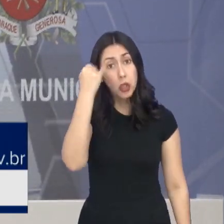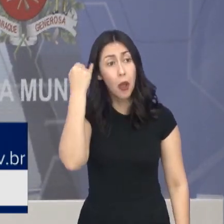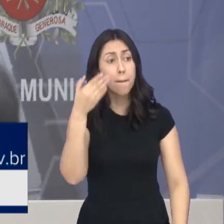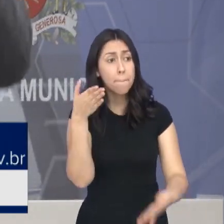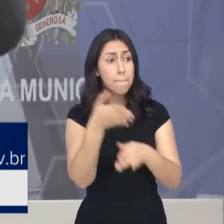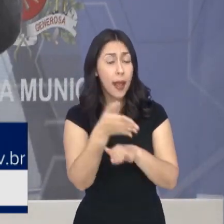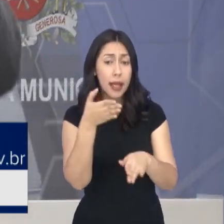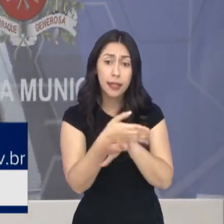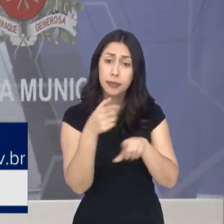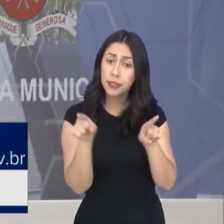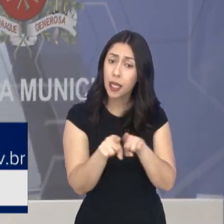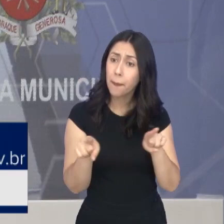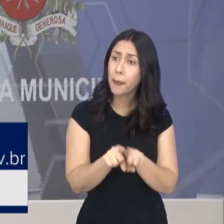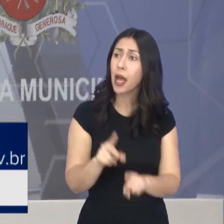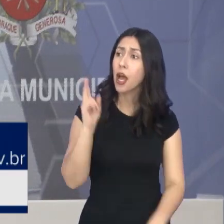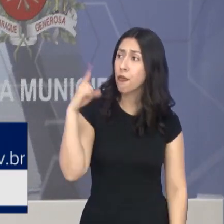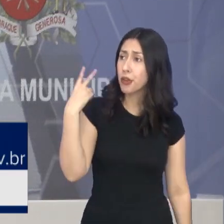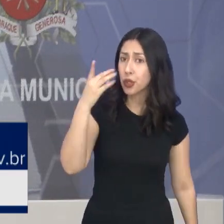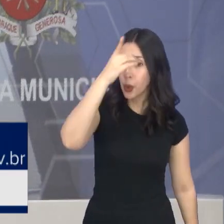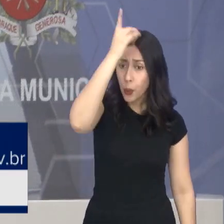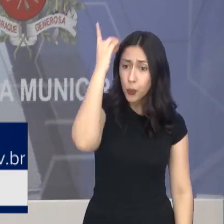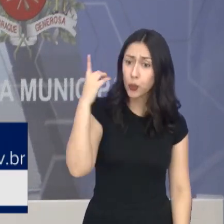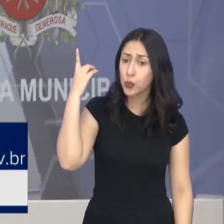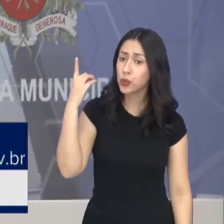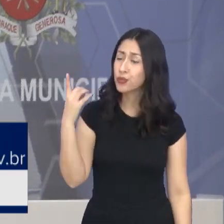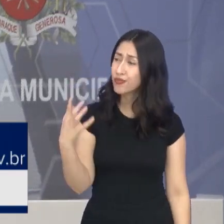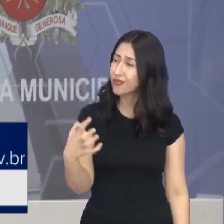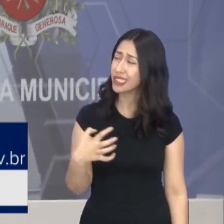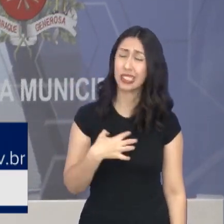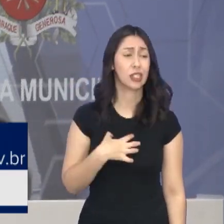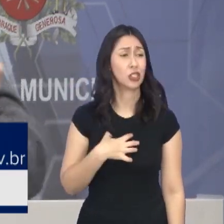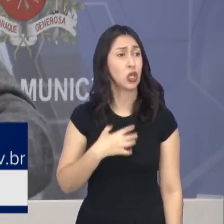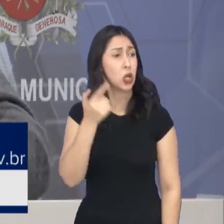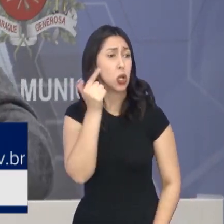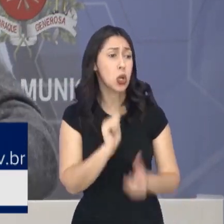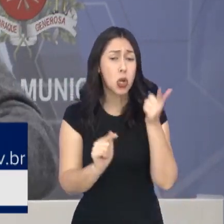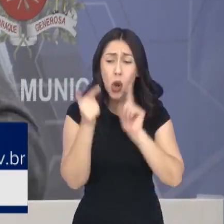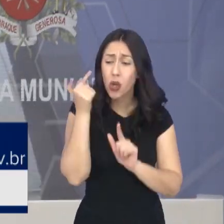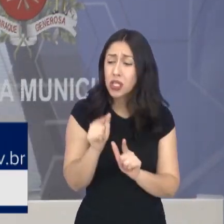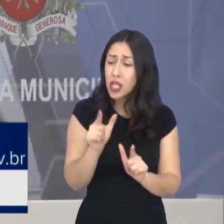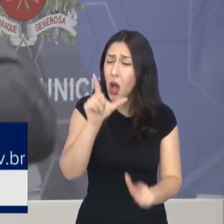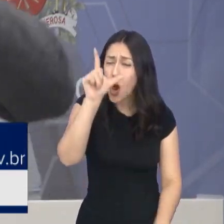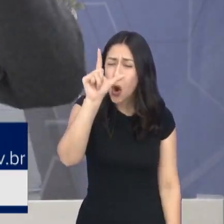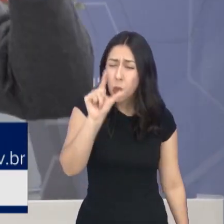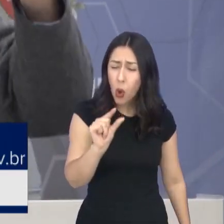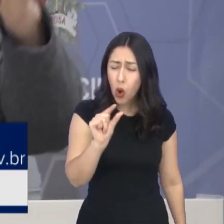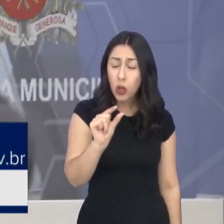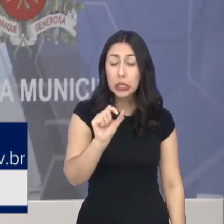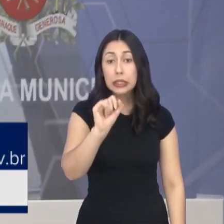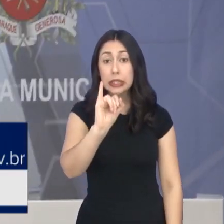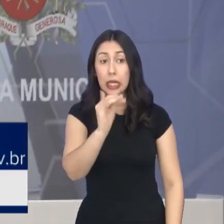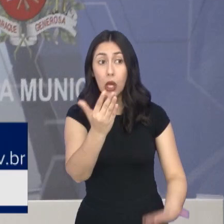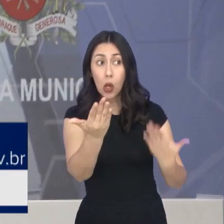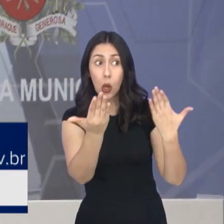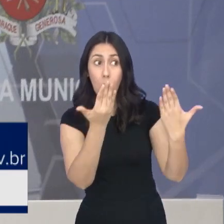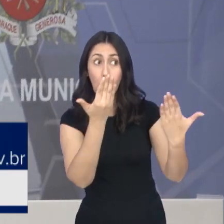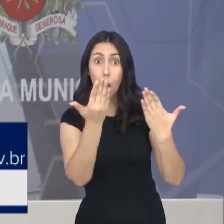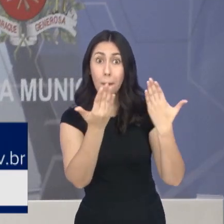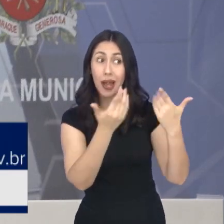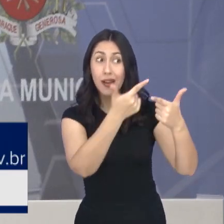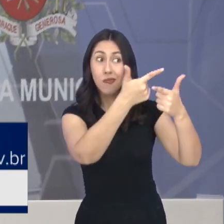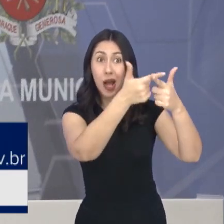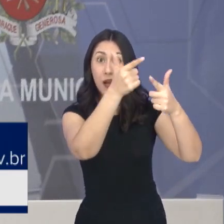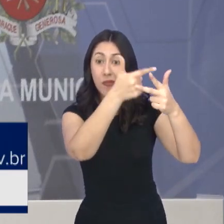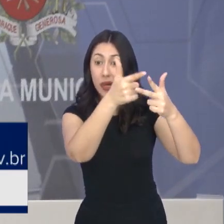reuniões, vereadora Dulce, se sente que as conquistas são pequenas, perto do grande, né, do infinito